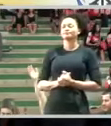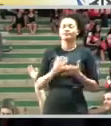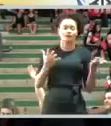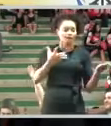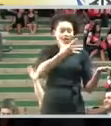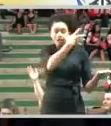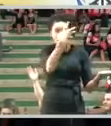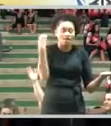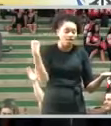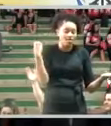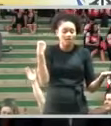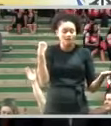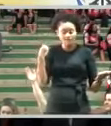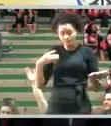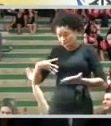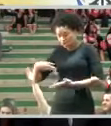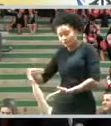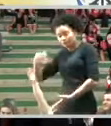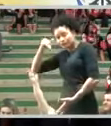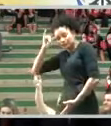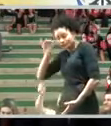Esqueceu os bezerros.